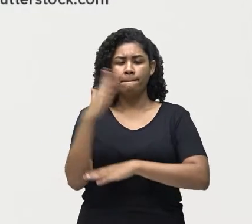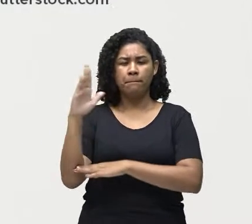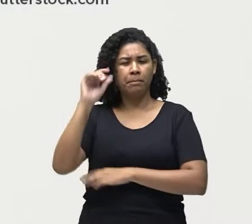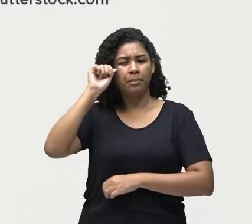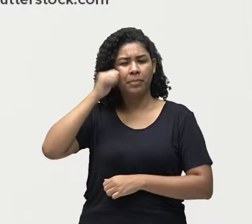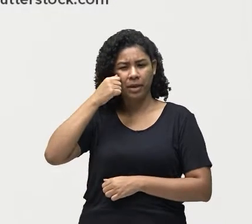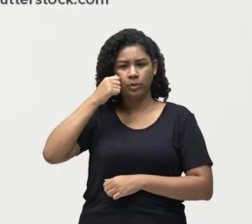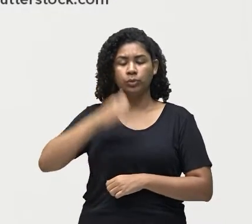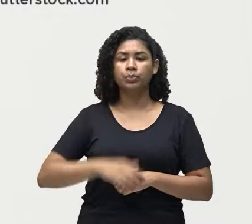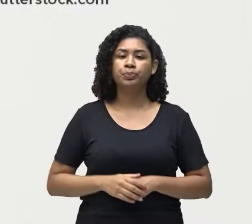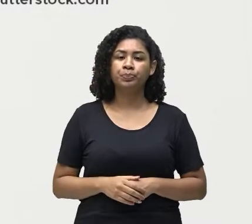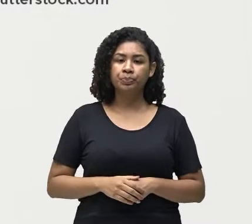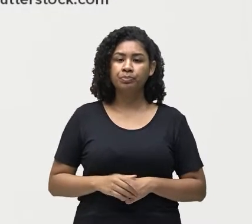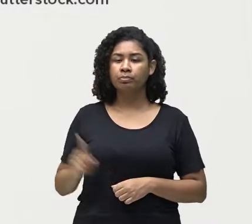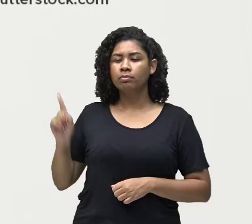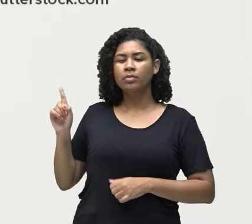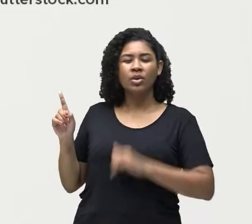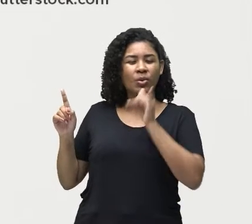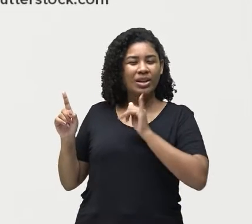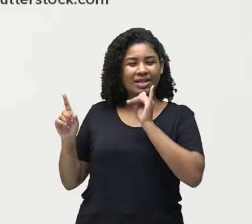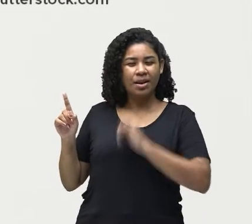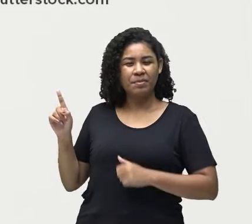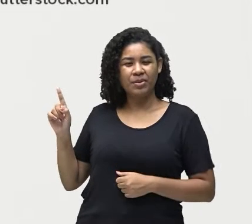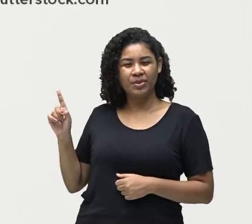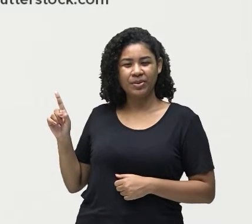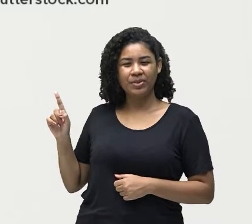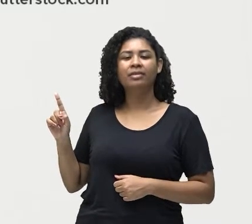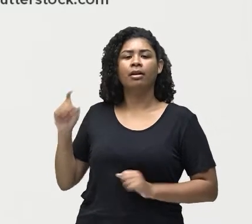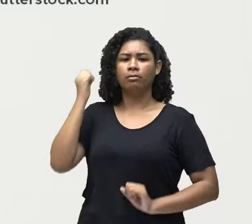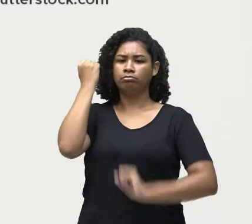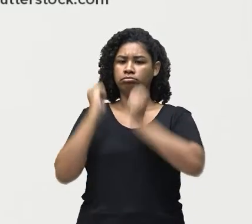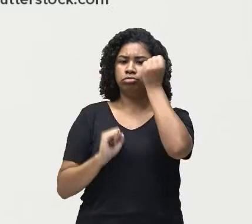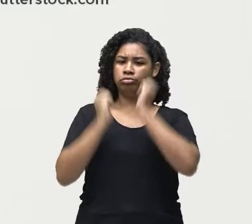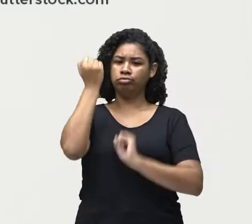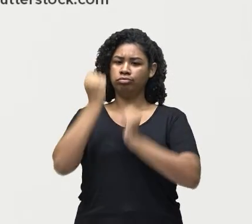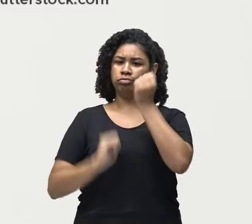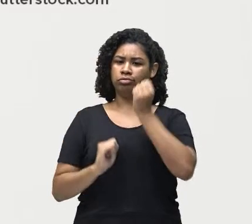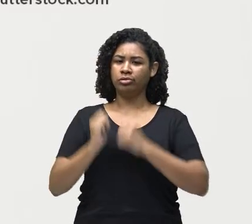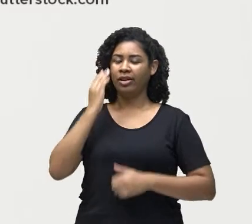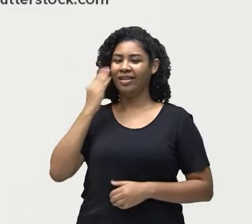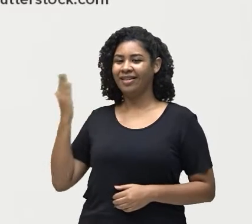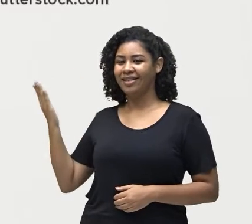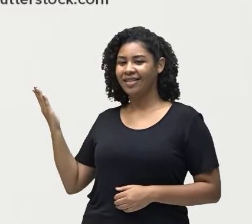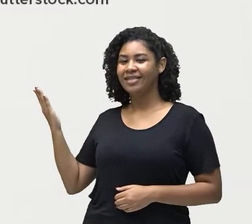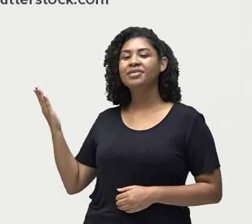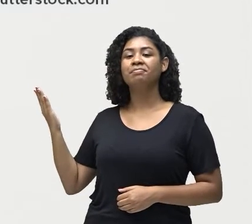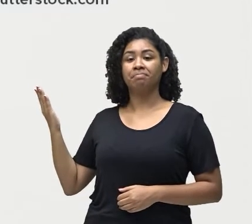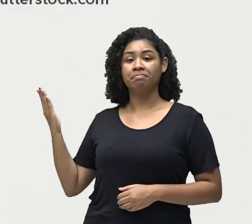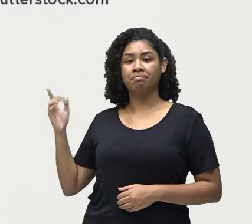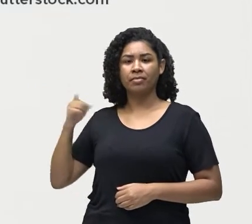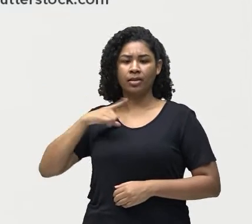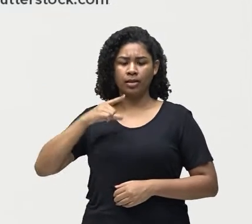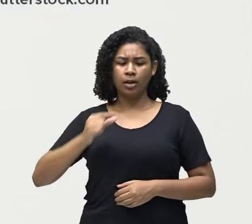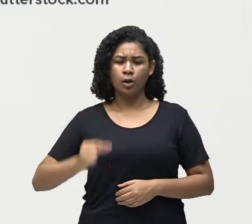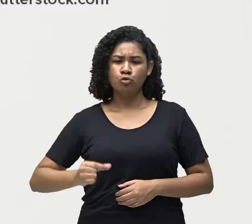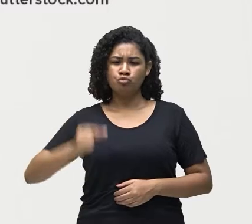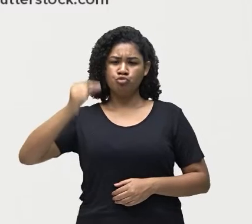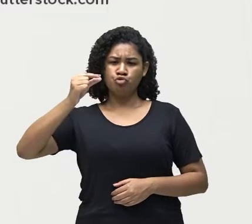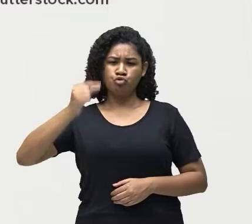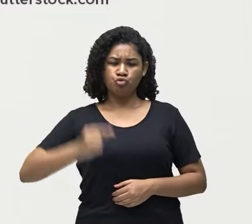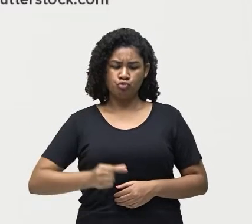exemplo, uma imagem que representa para a gente uma usina termoelétrica. A gente observa que essas torres onde está saindo